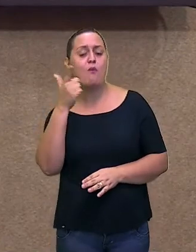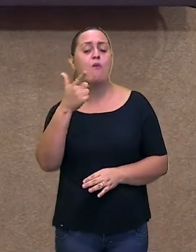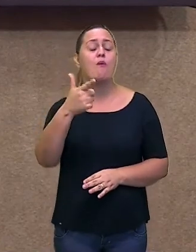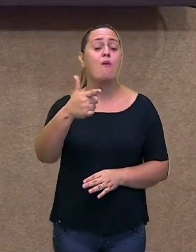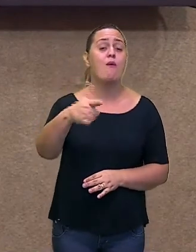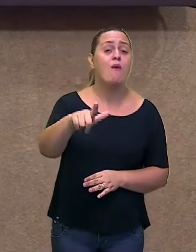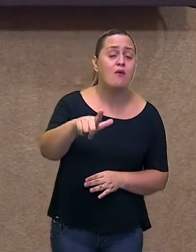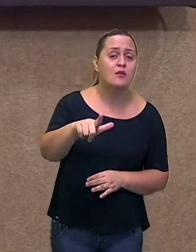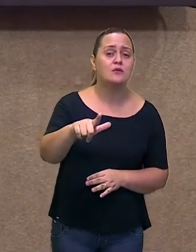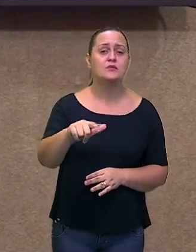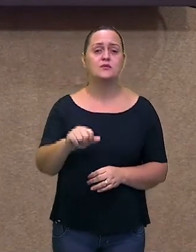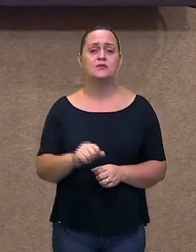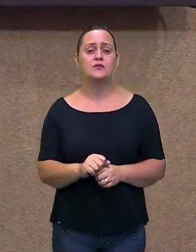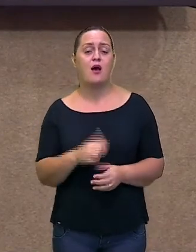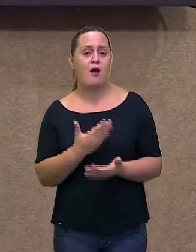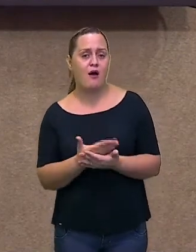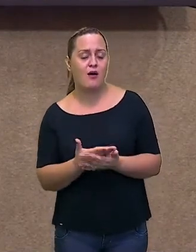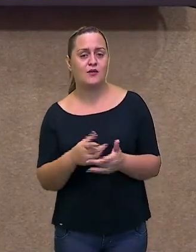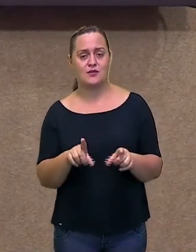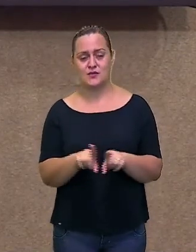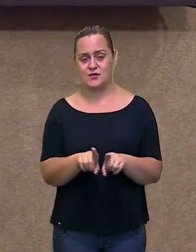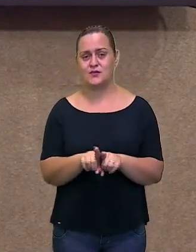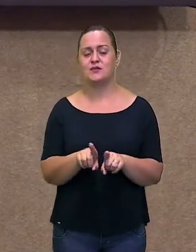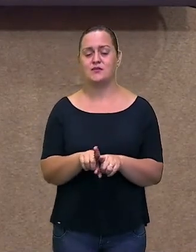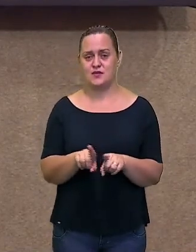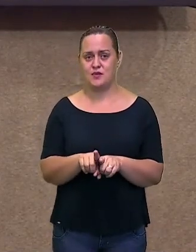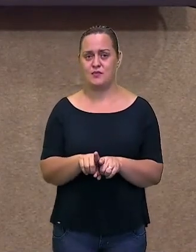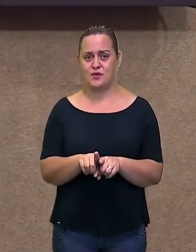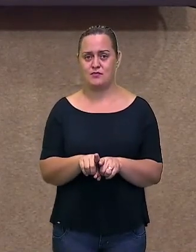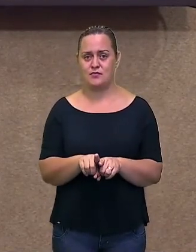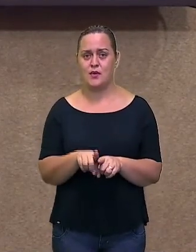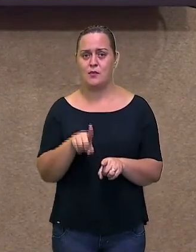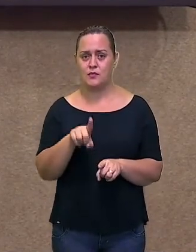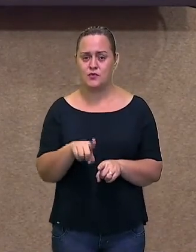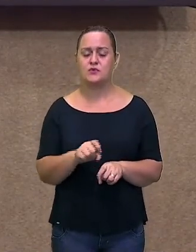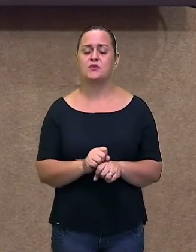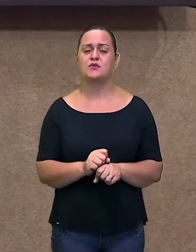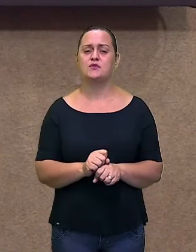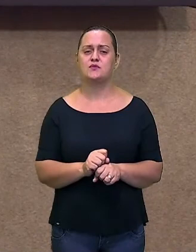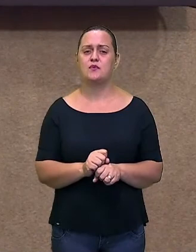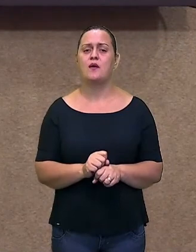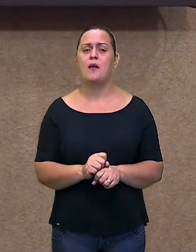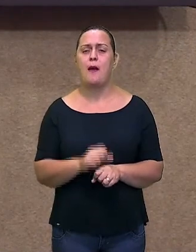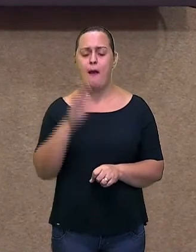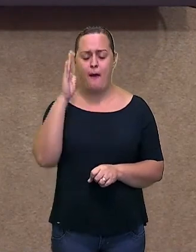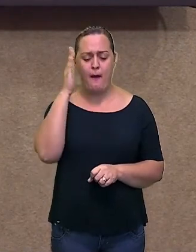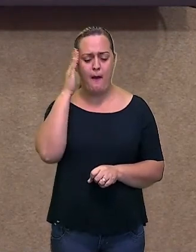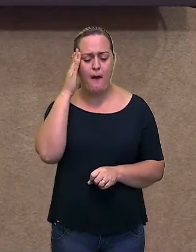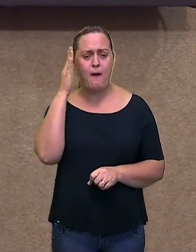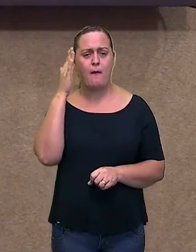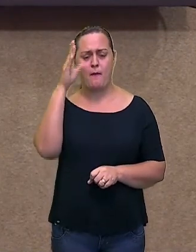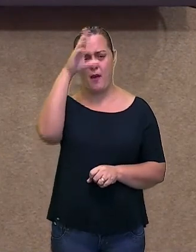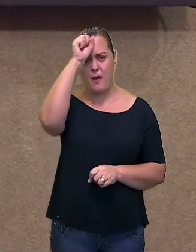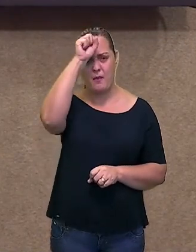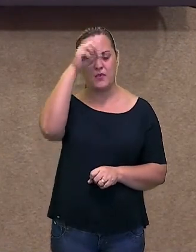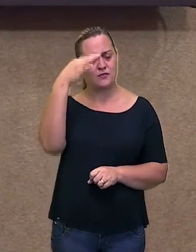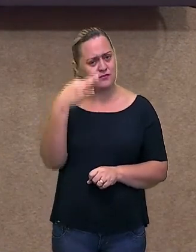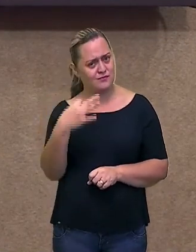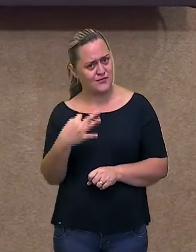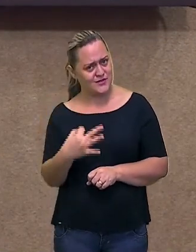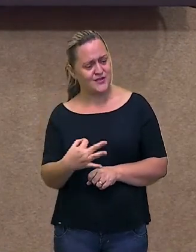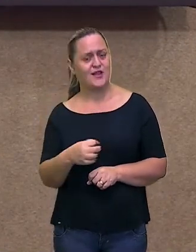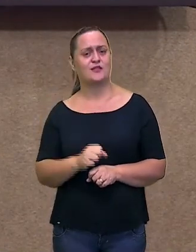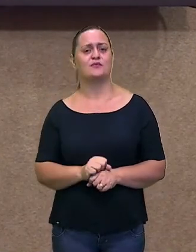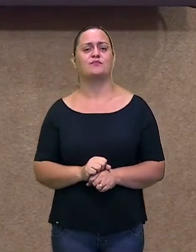sobre esse aqui também até que vocês tenham realmente ficado com pezinho aí certinho no